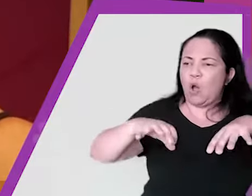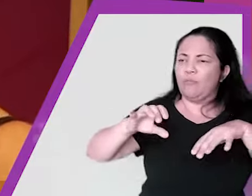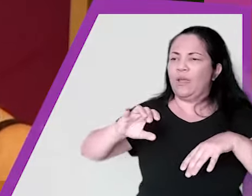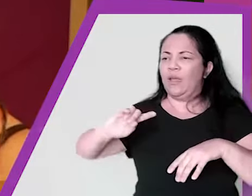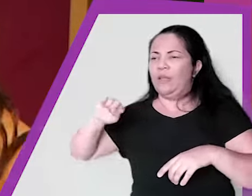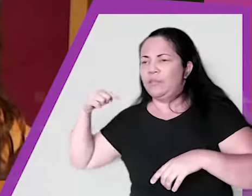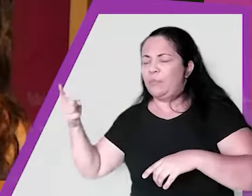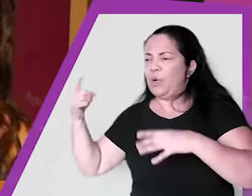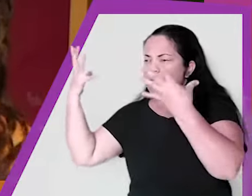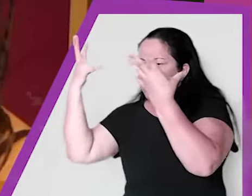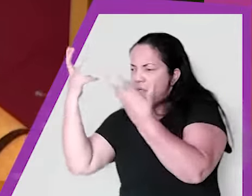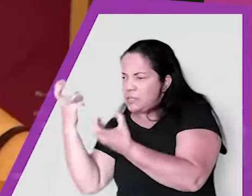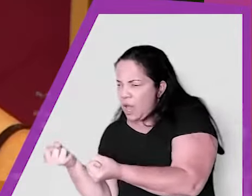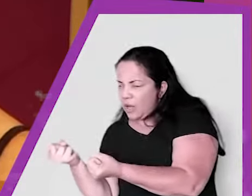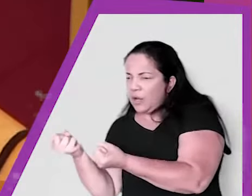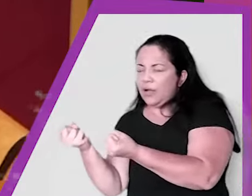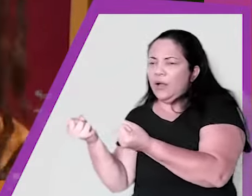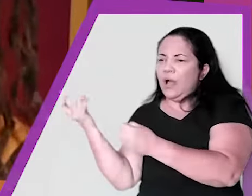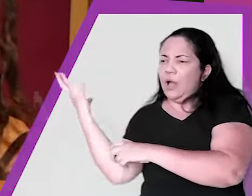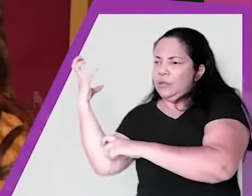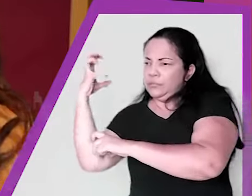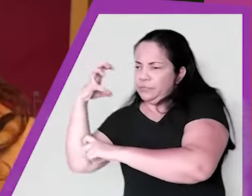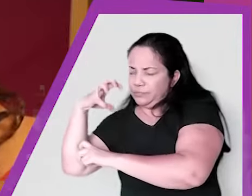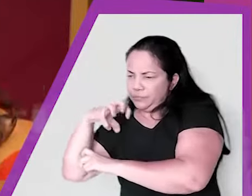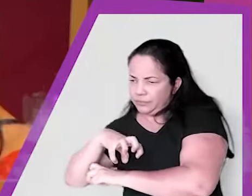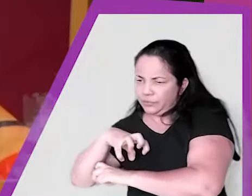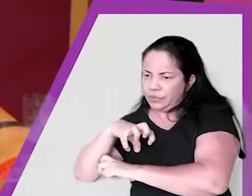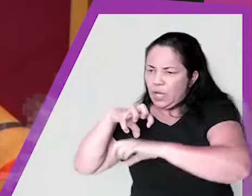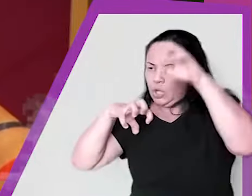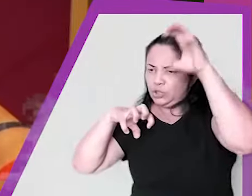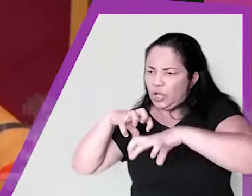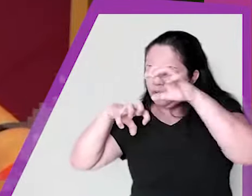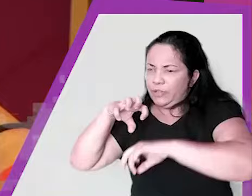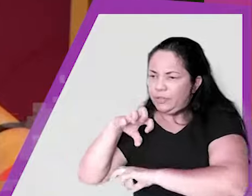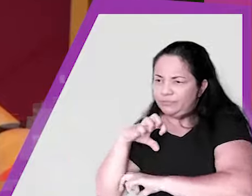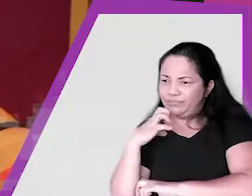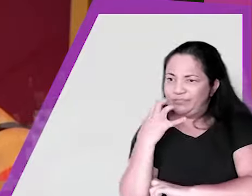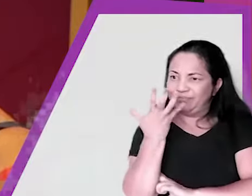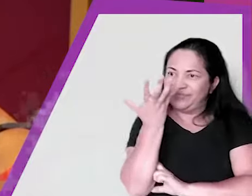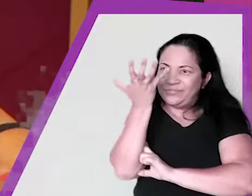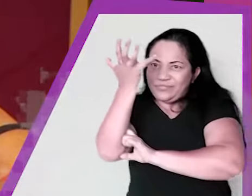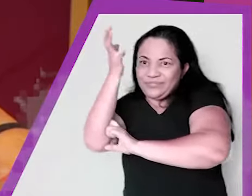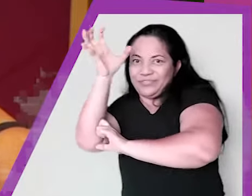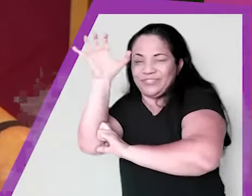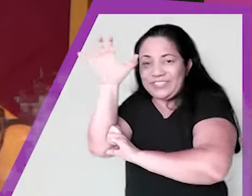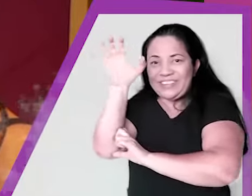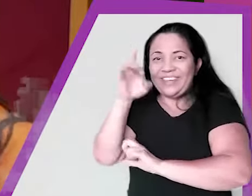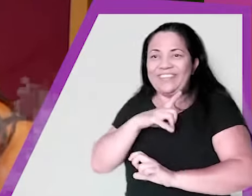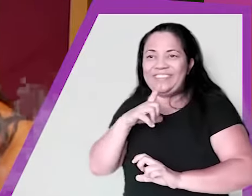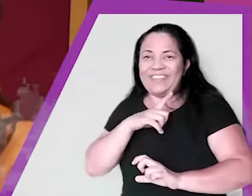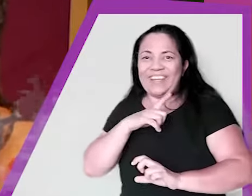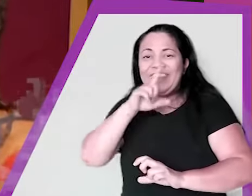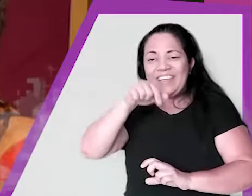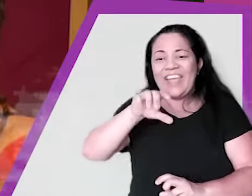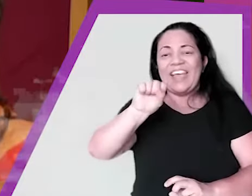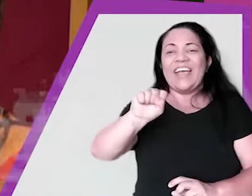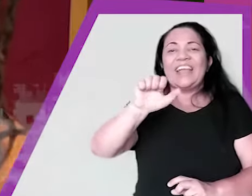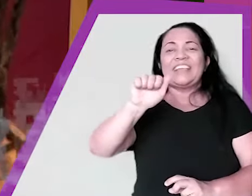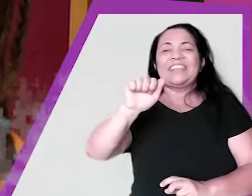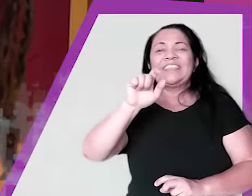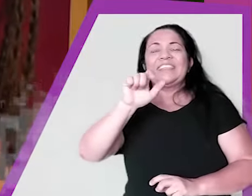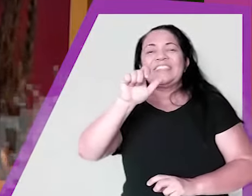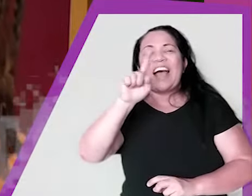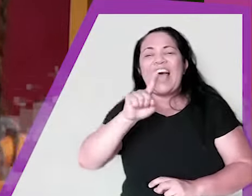né, que a cidade fica, né, a grama fica seca e tal, mas isso acontece com a vegetação do Cerrado também, né? Então você vê uma vegetação